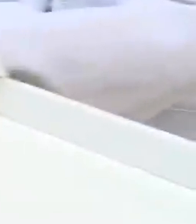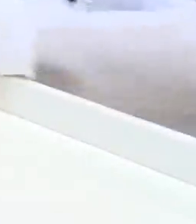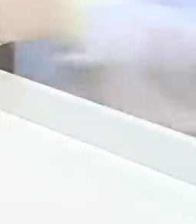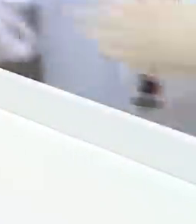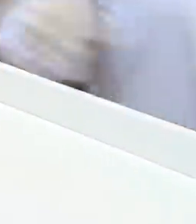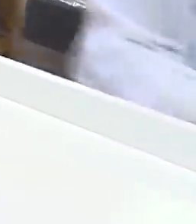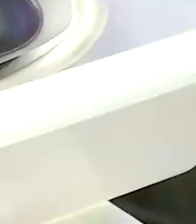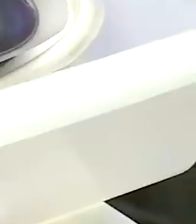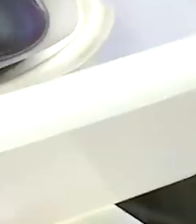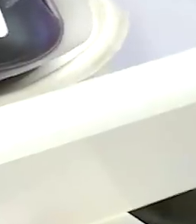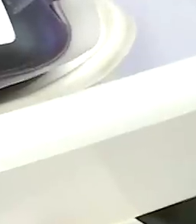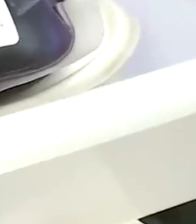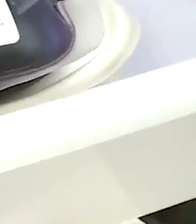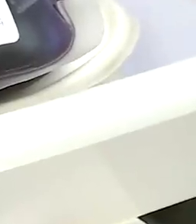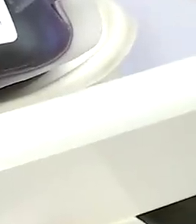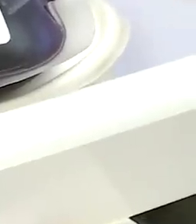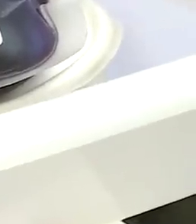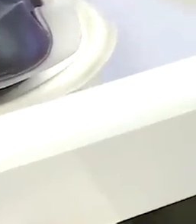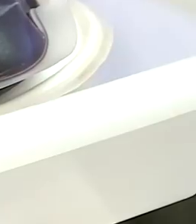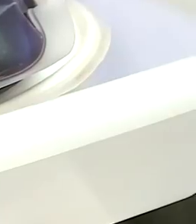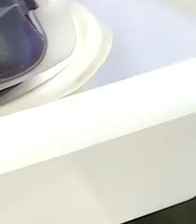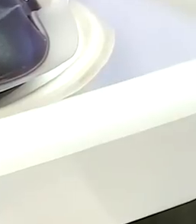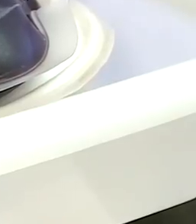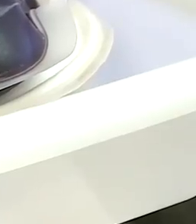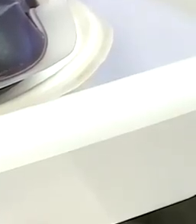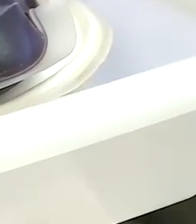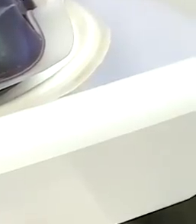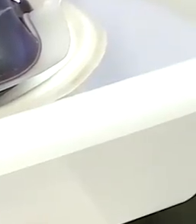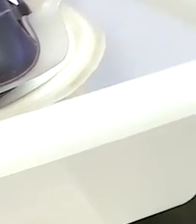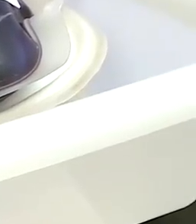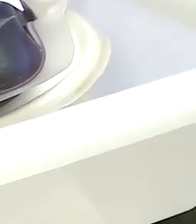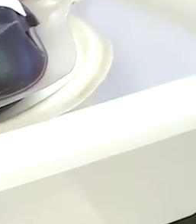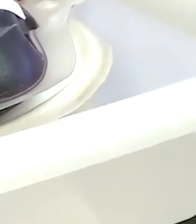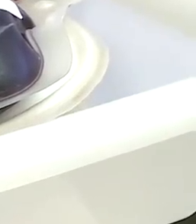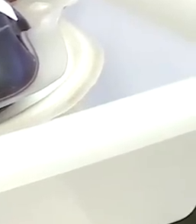E aí te